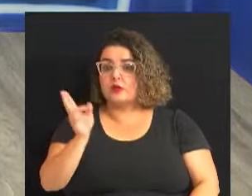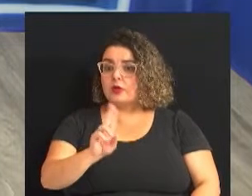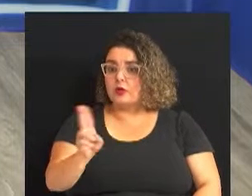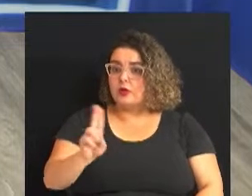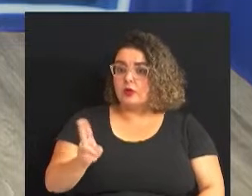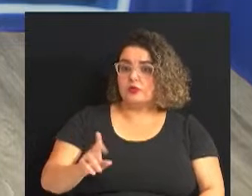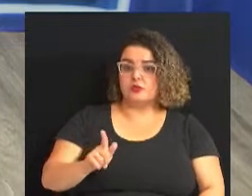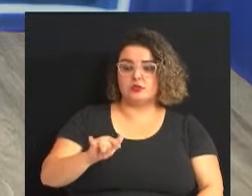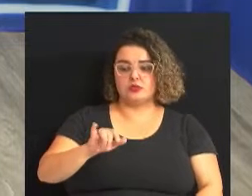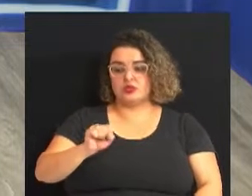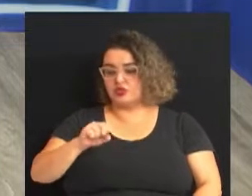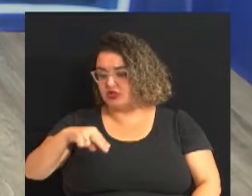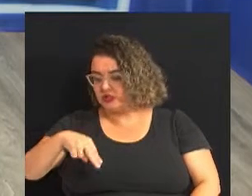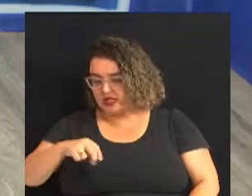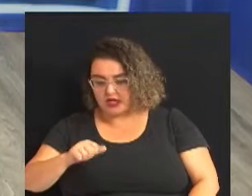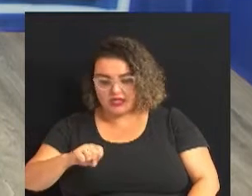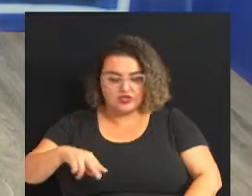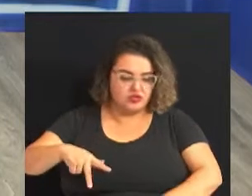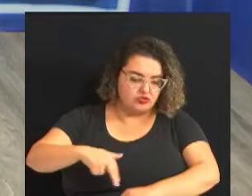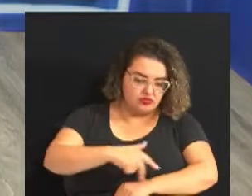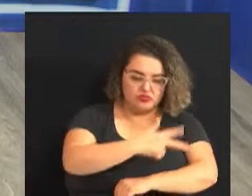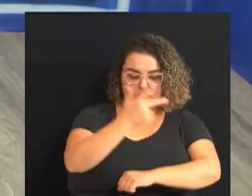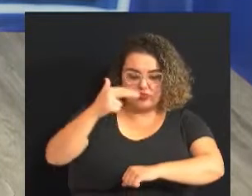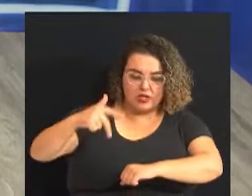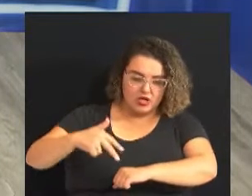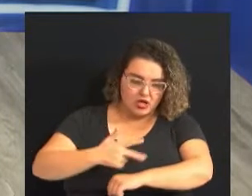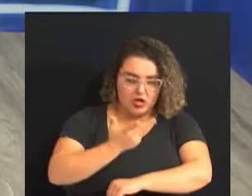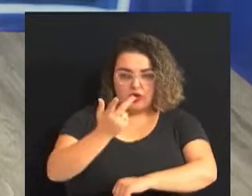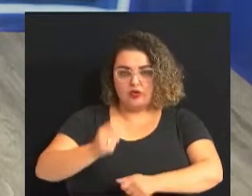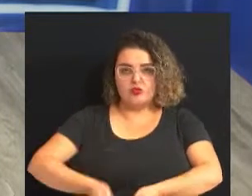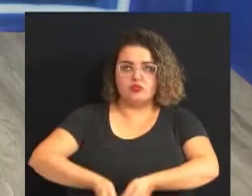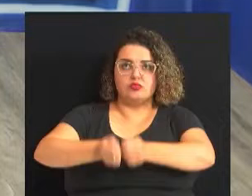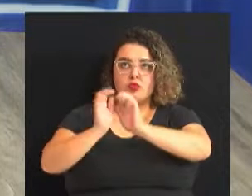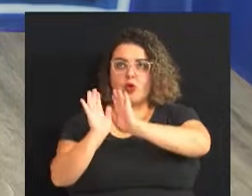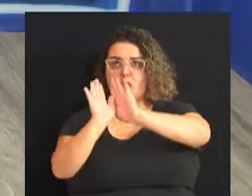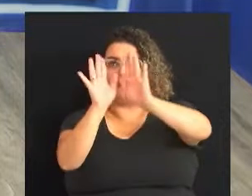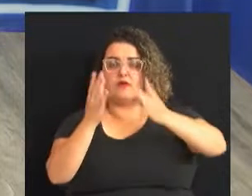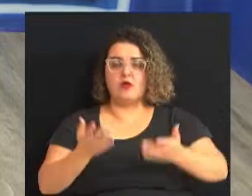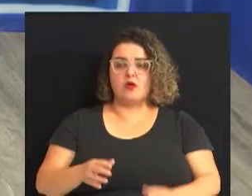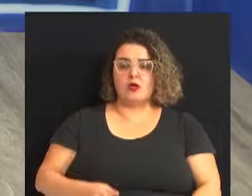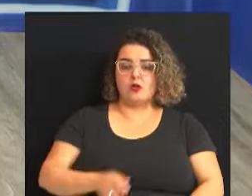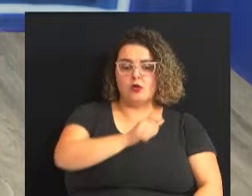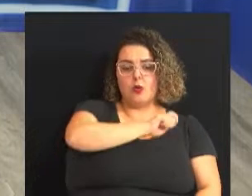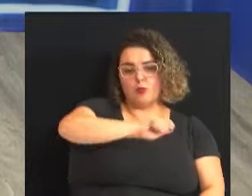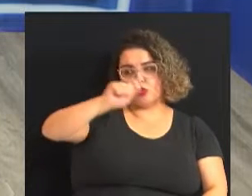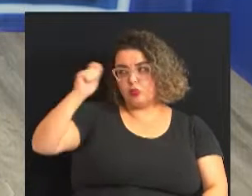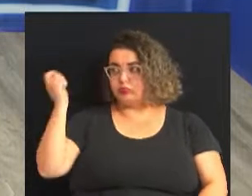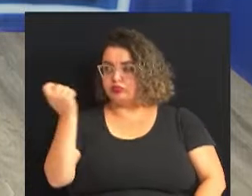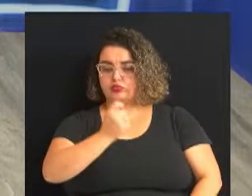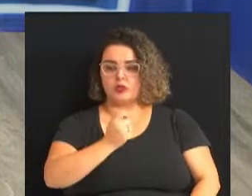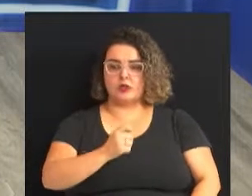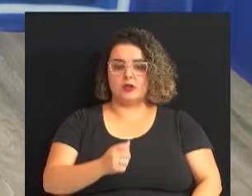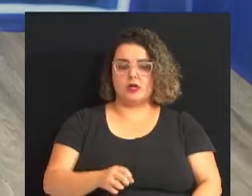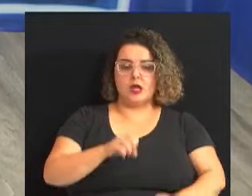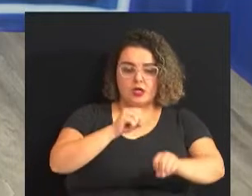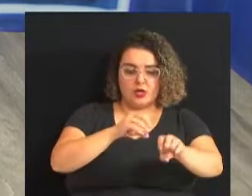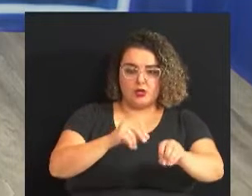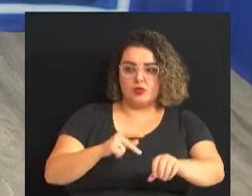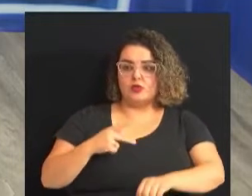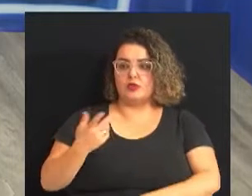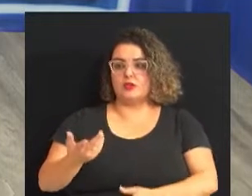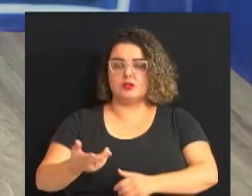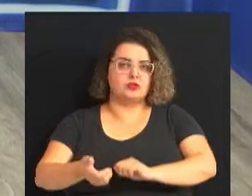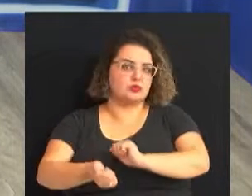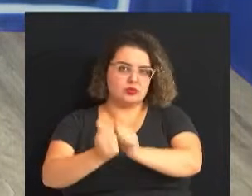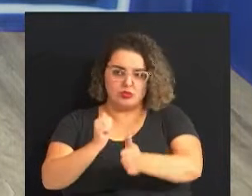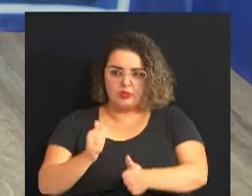ginástica, nomes do vôlei, do tênis. Tem como fazer essa relação esporte e educação? É algo de política pública, você